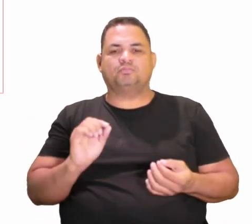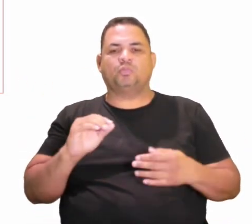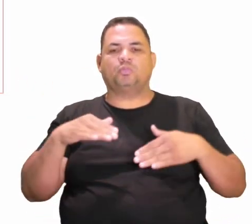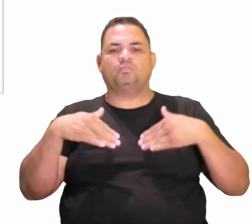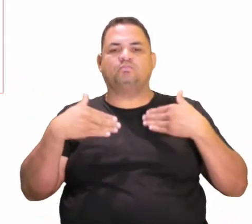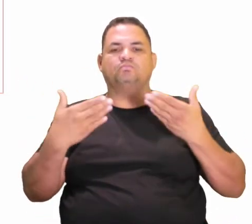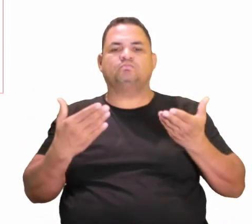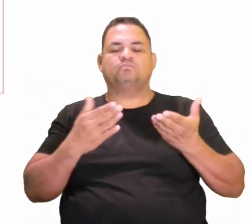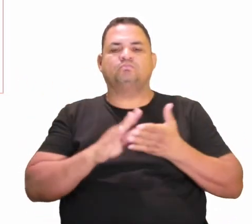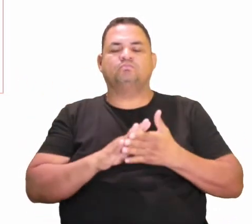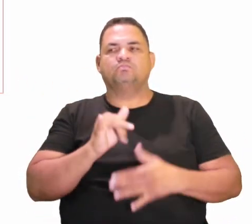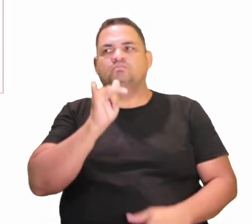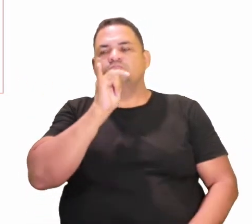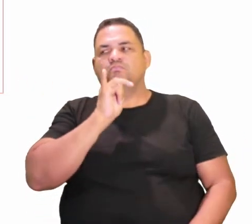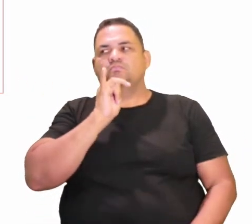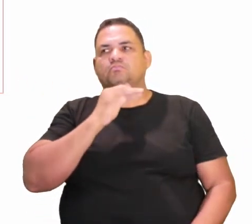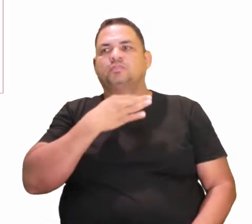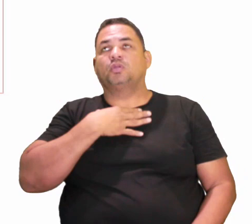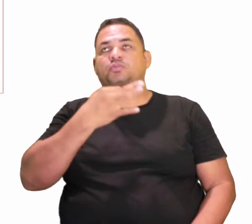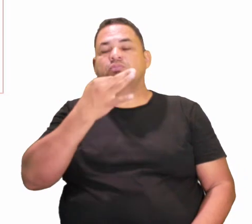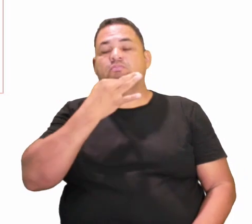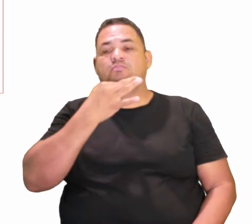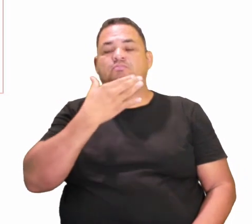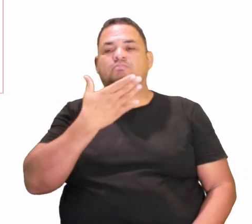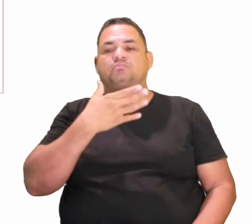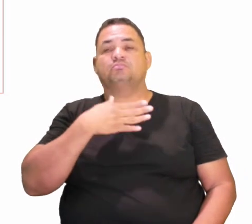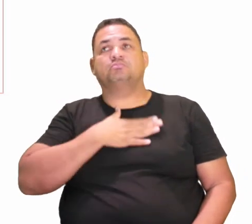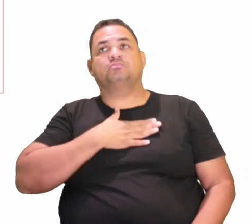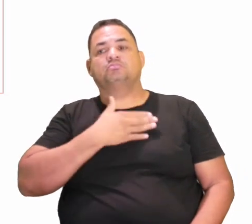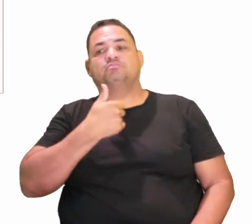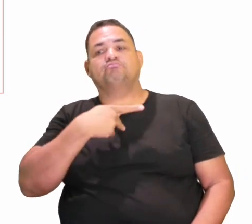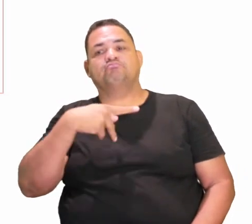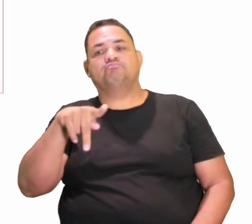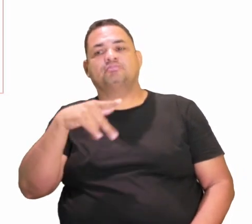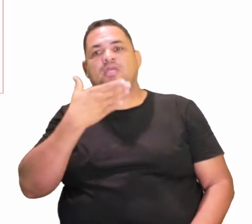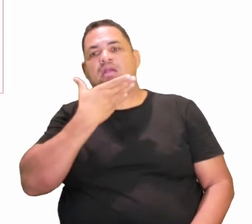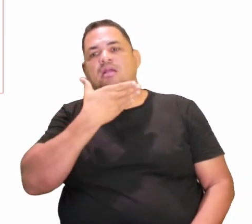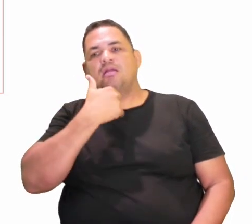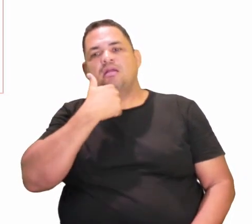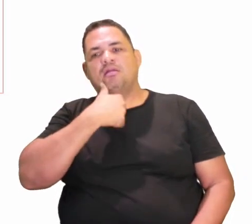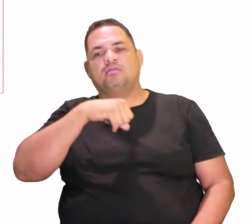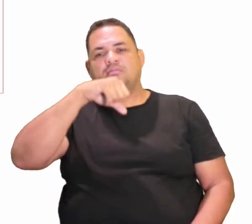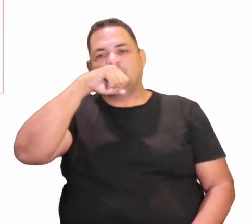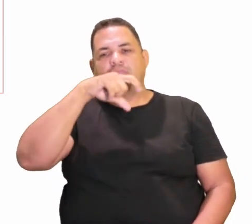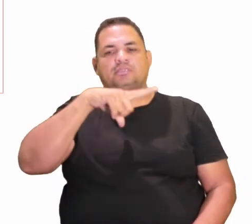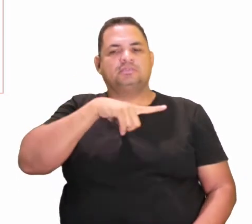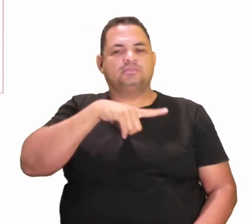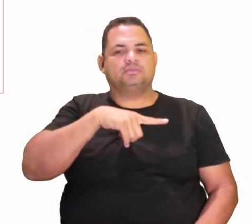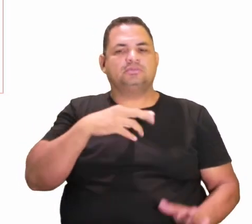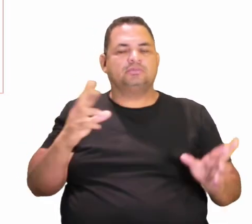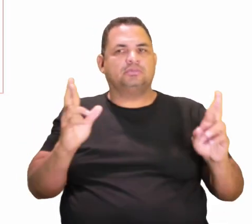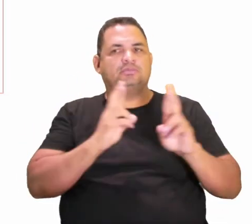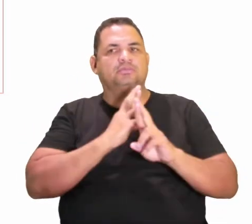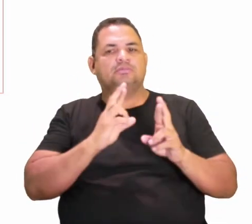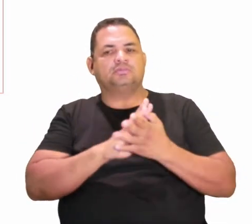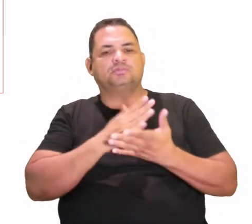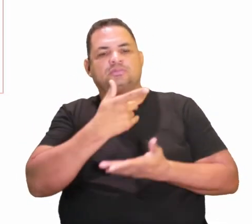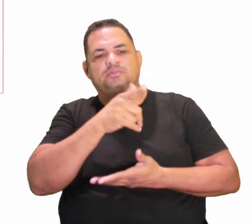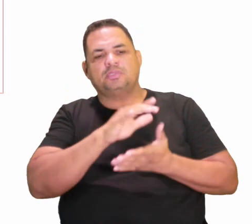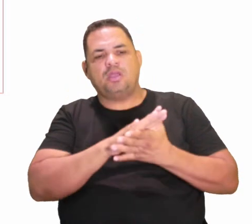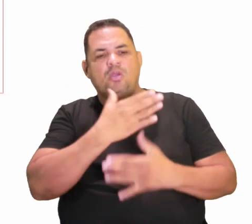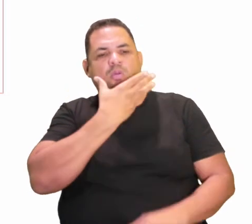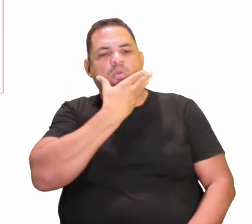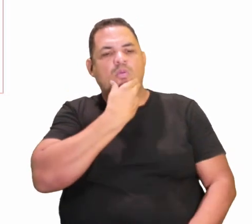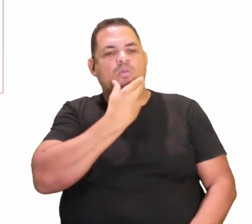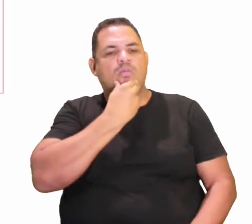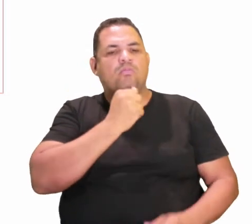quando você, por exemplo, vamos supor, sua mãe casa ou então tem uma outra relação com uma outra pessoa e esse